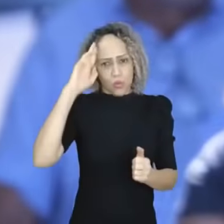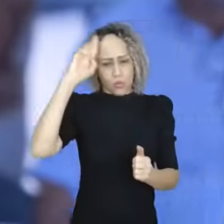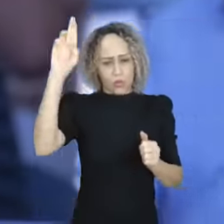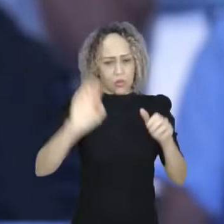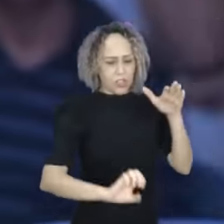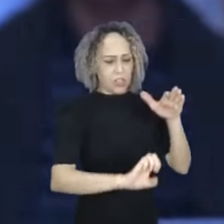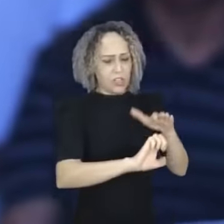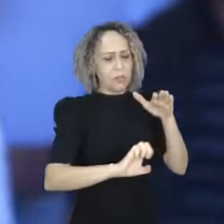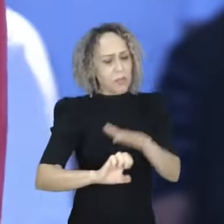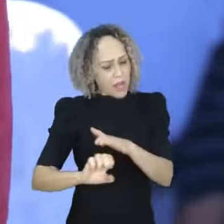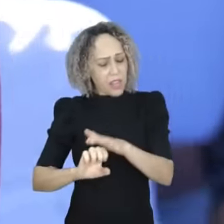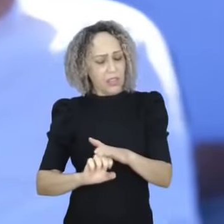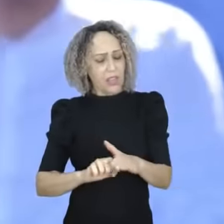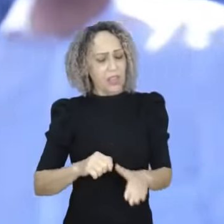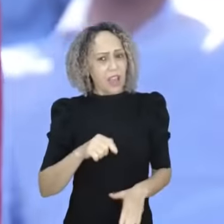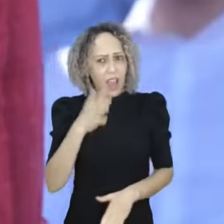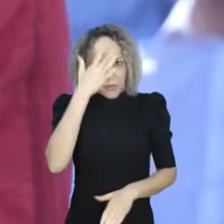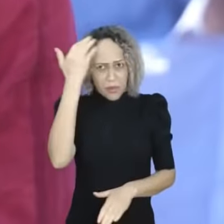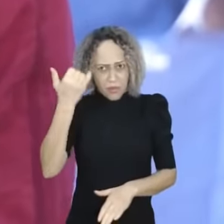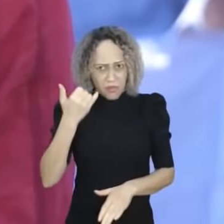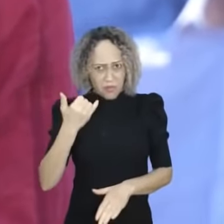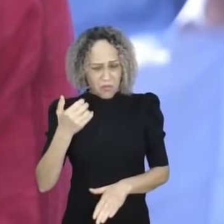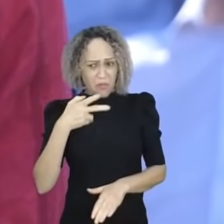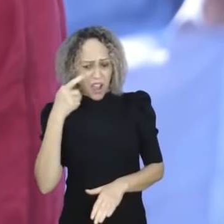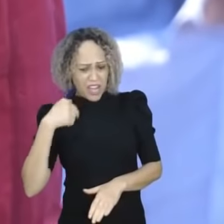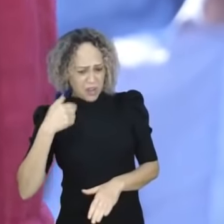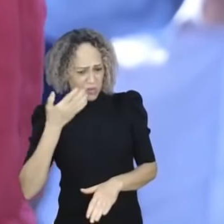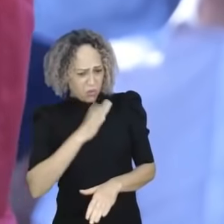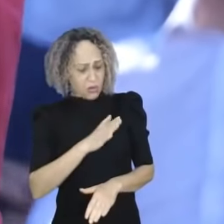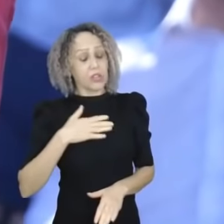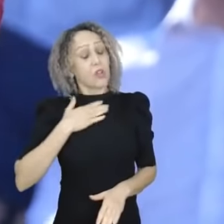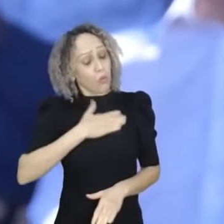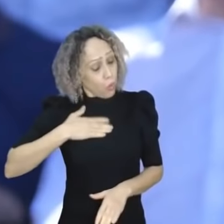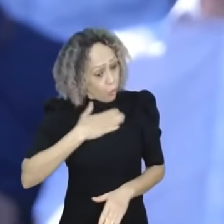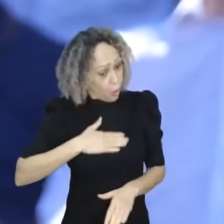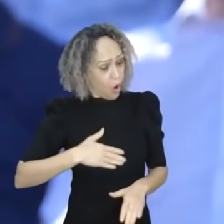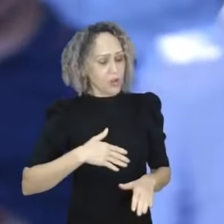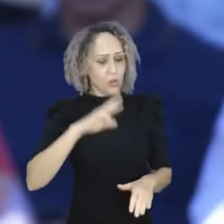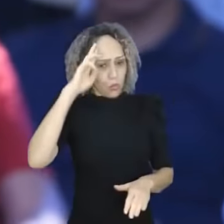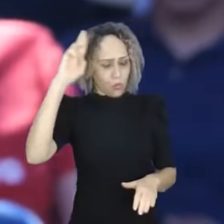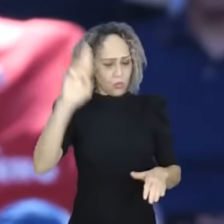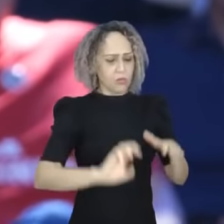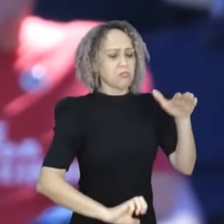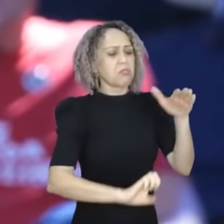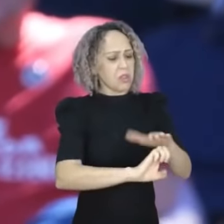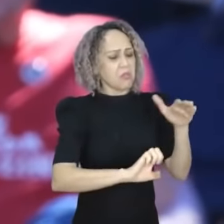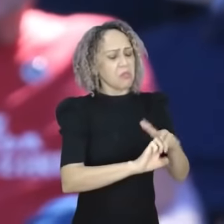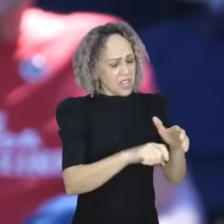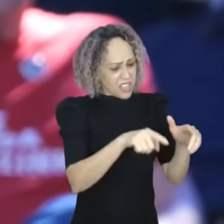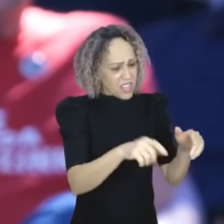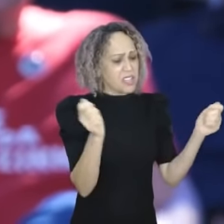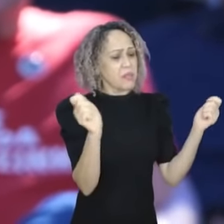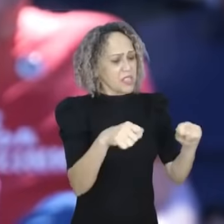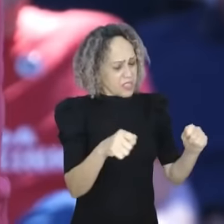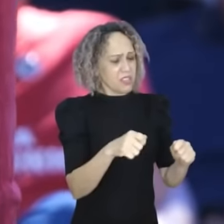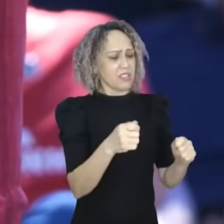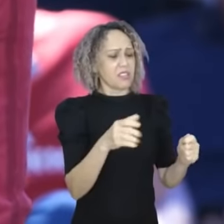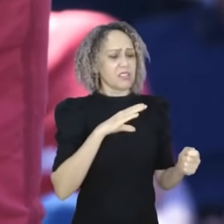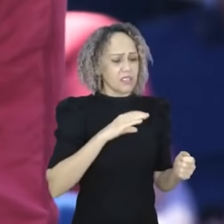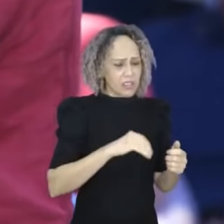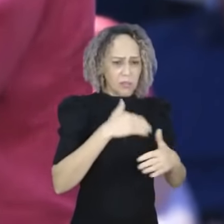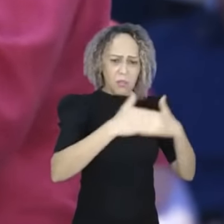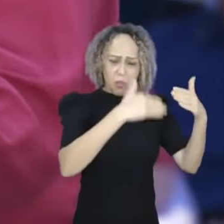acho que o empresário tem que estar ganhando dinheiro na sua empresa para poder pagar aumento de salário para o trabalhador. Eu não acho que